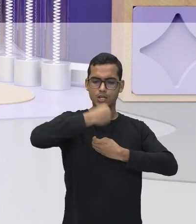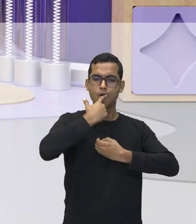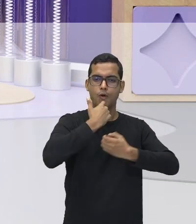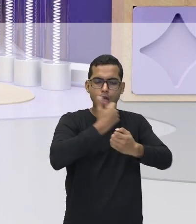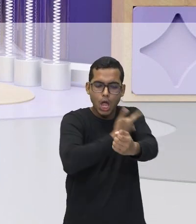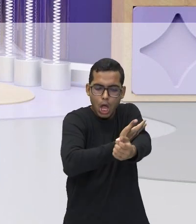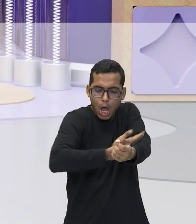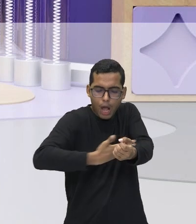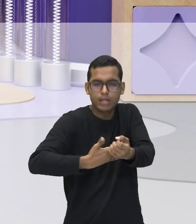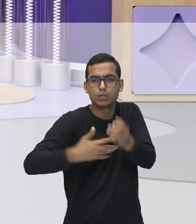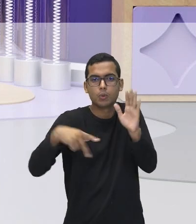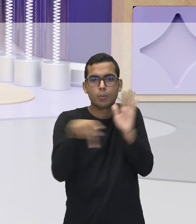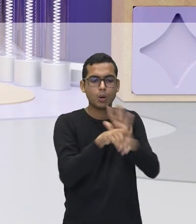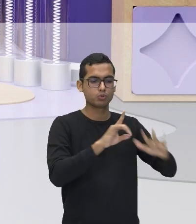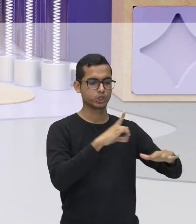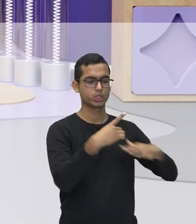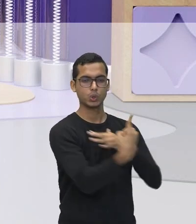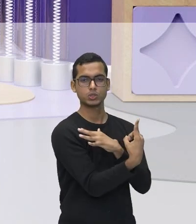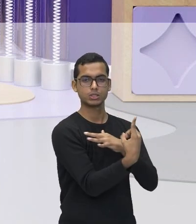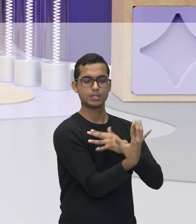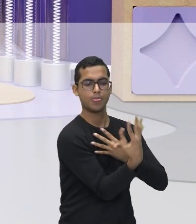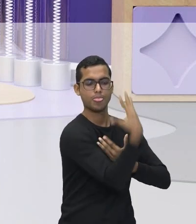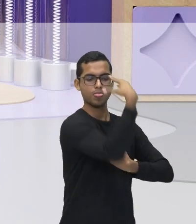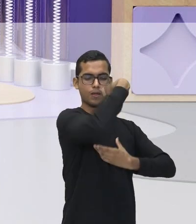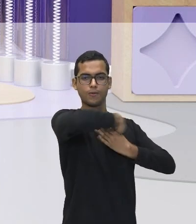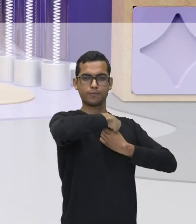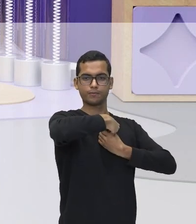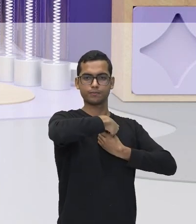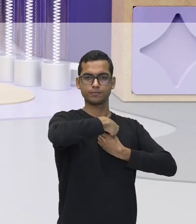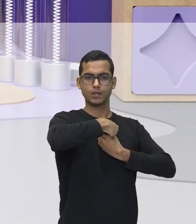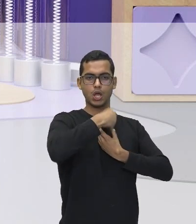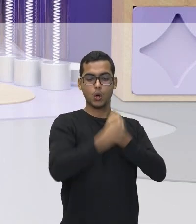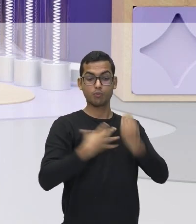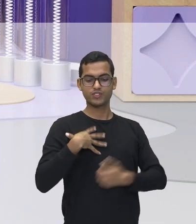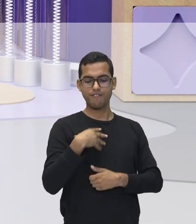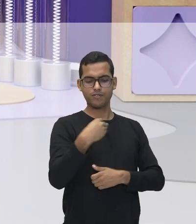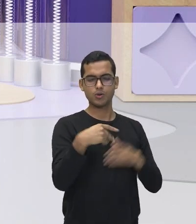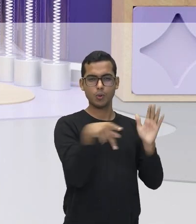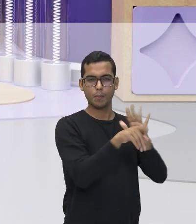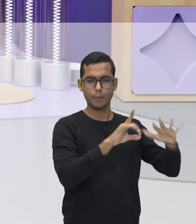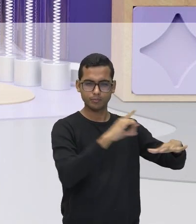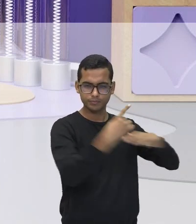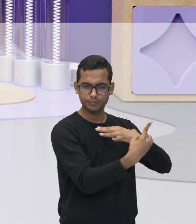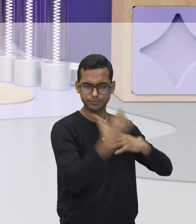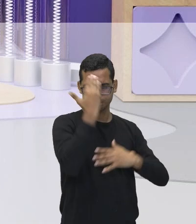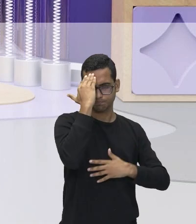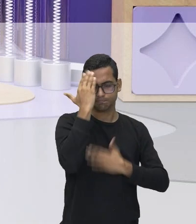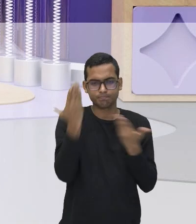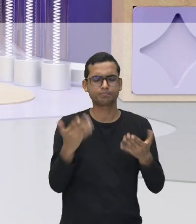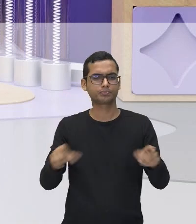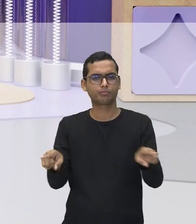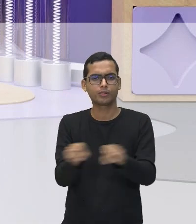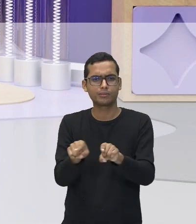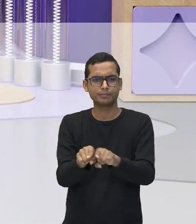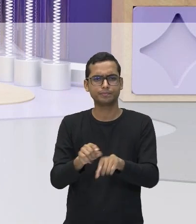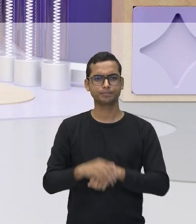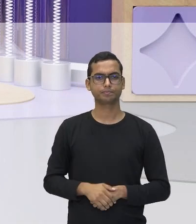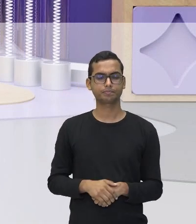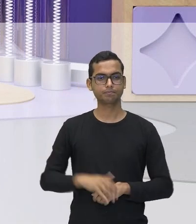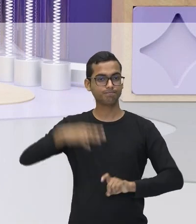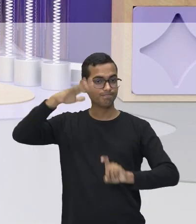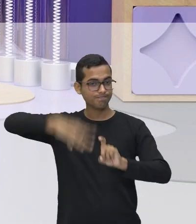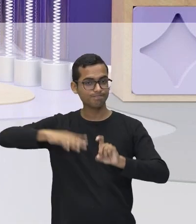da divindade, era um semideus, era filho de um deus. Os mitos heróicos, os